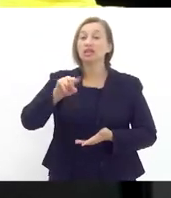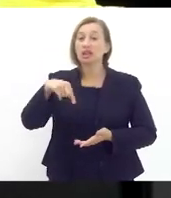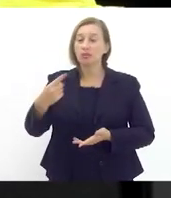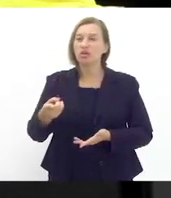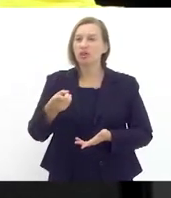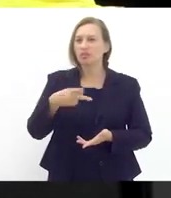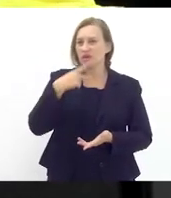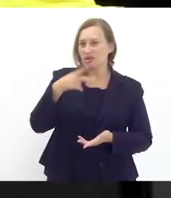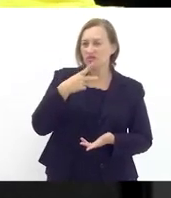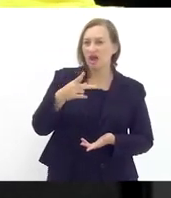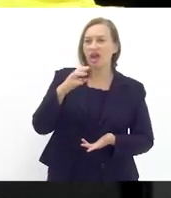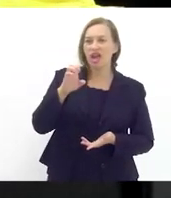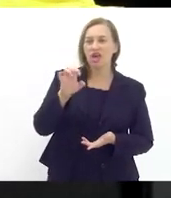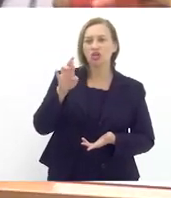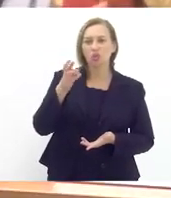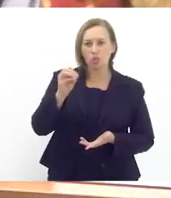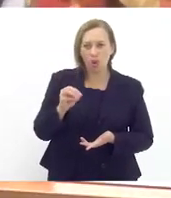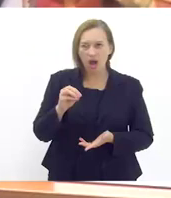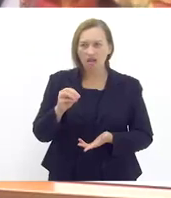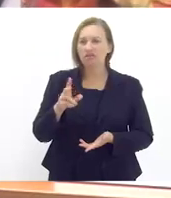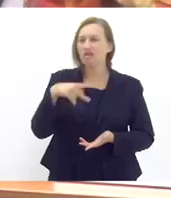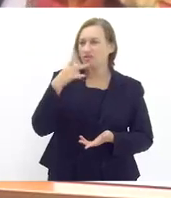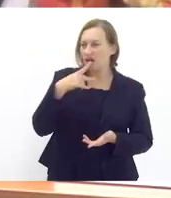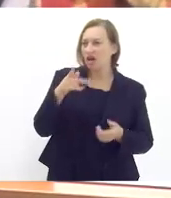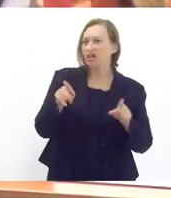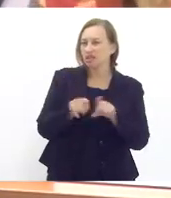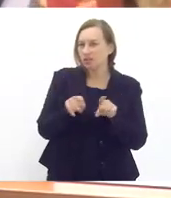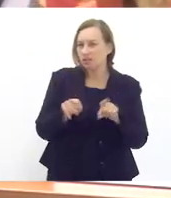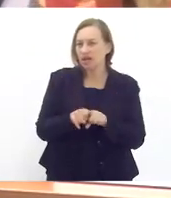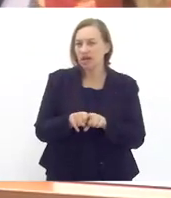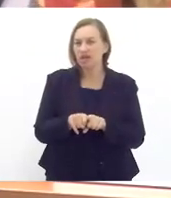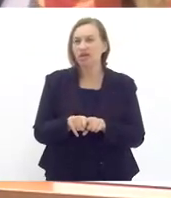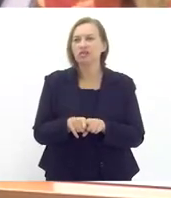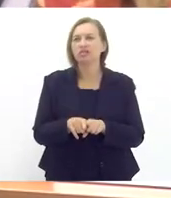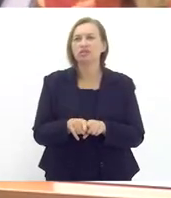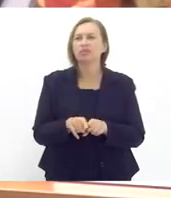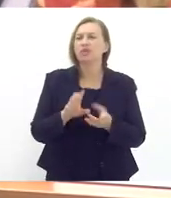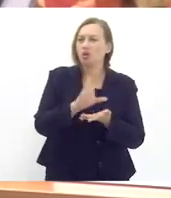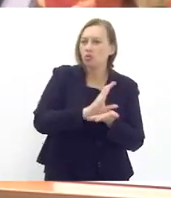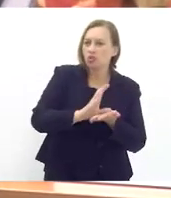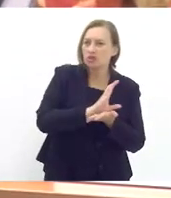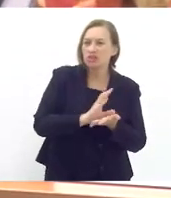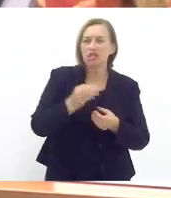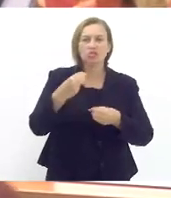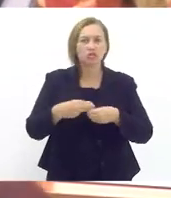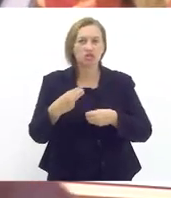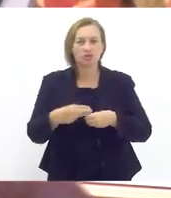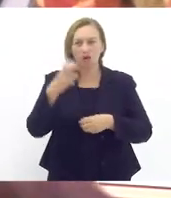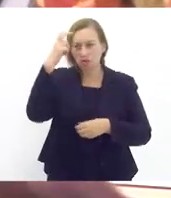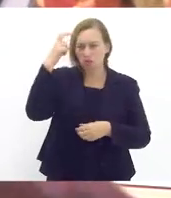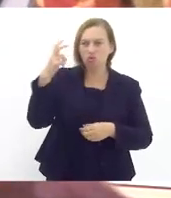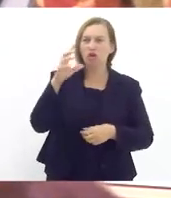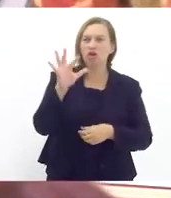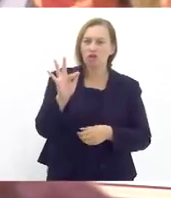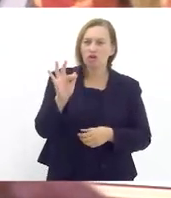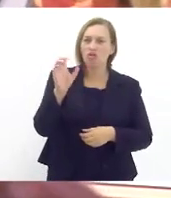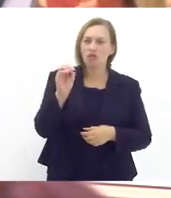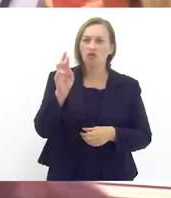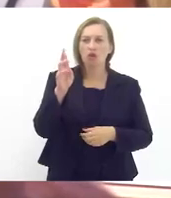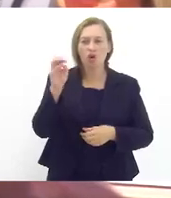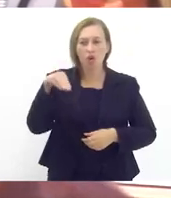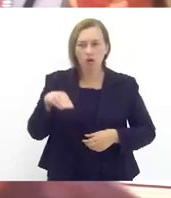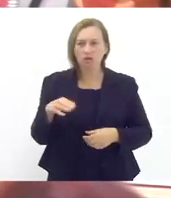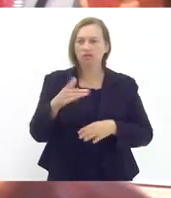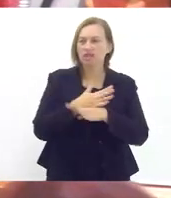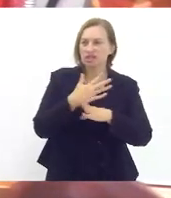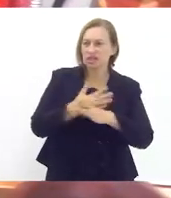o Eduardo vai fazer os desdobramentos que foram feitos através do Conselho Municipal de Cultura e do fórum municipal de